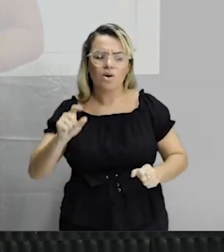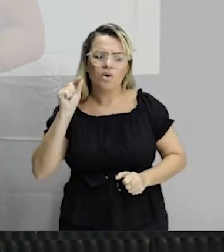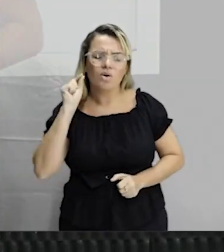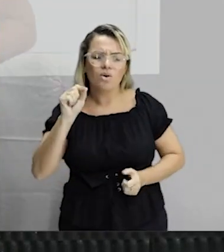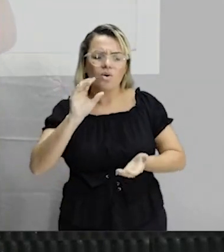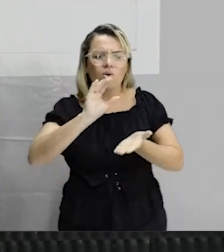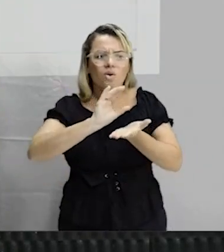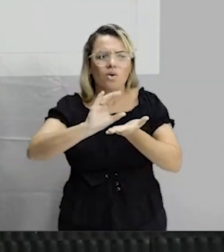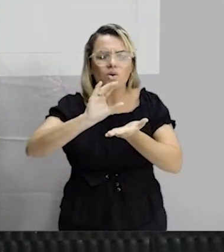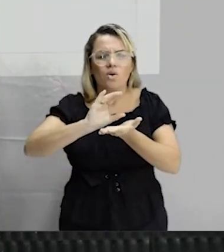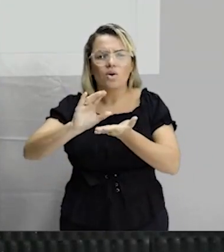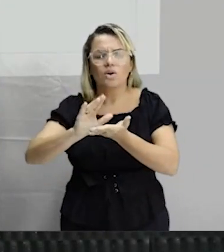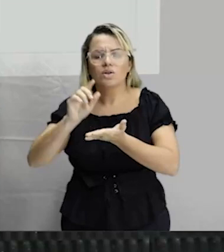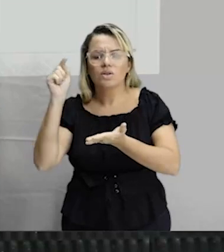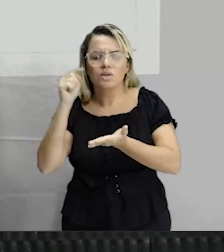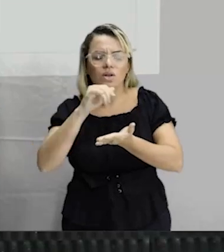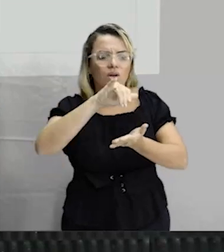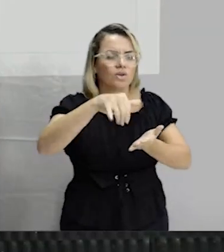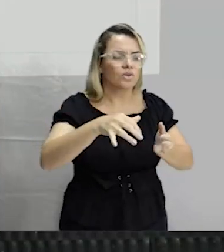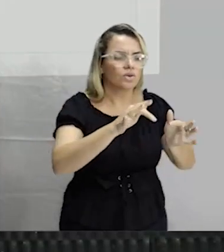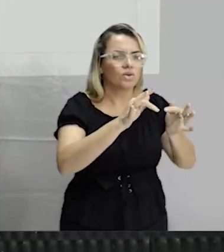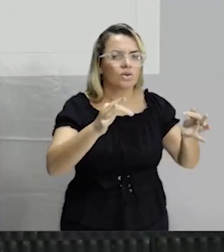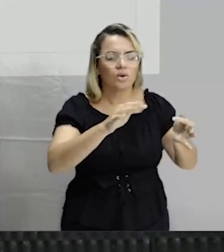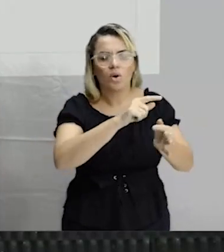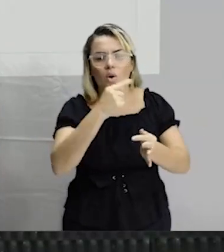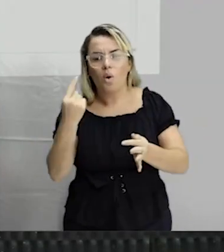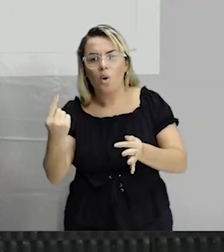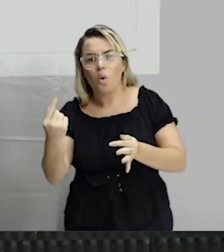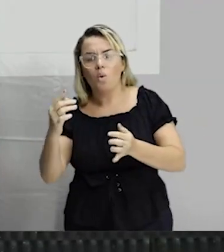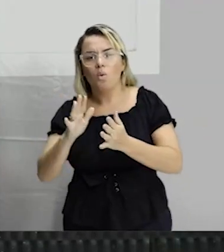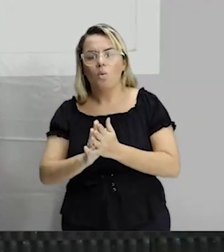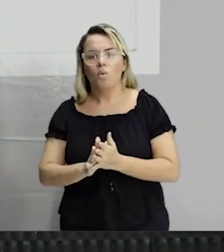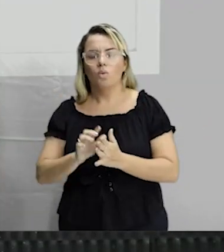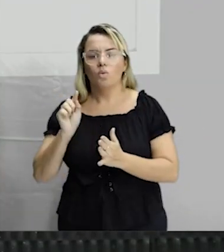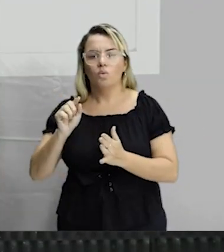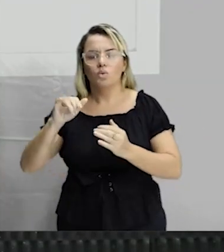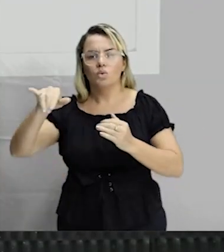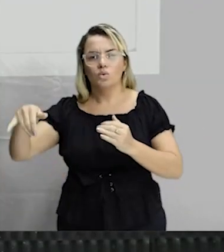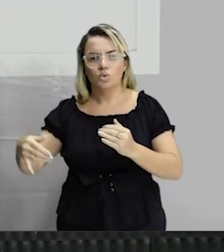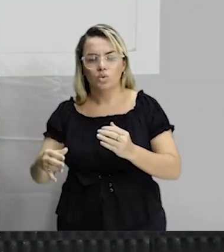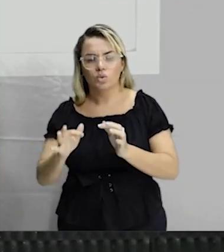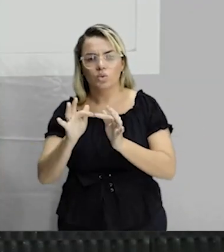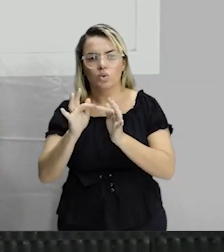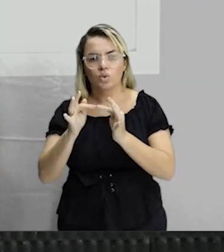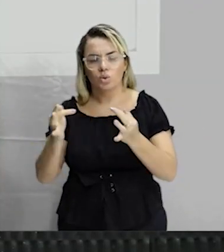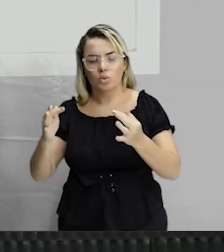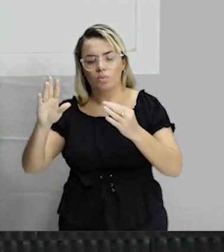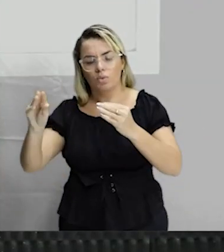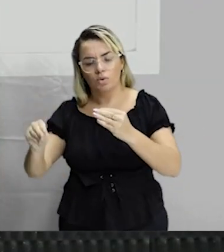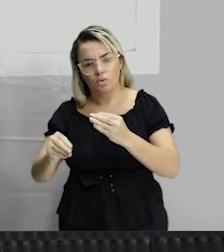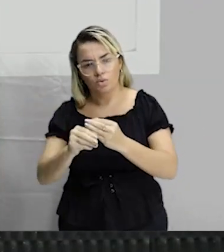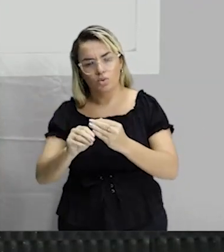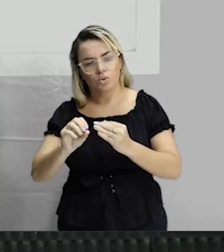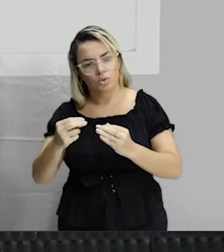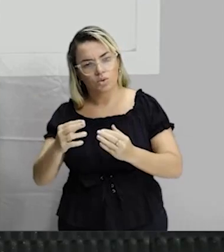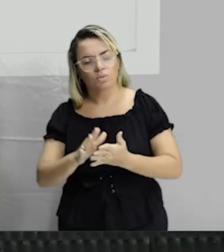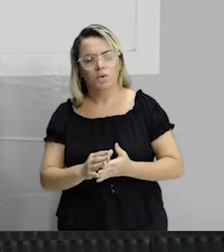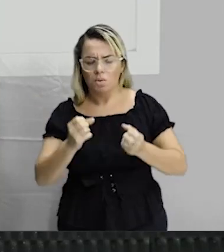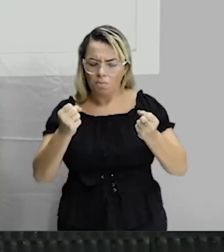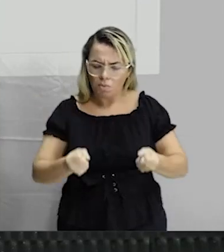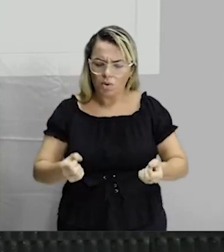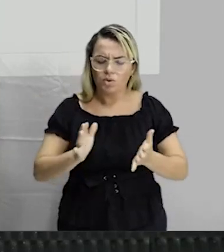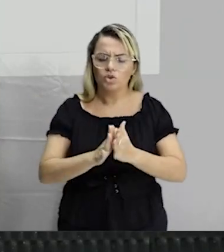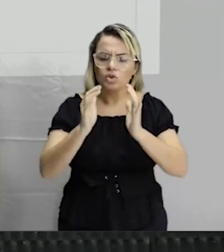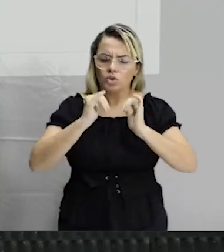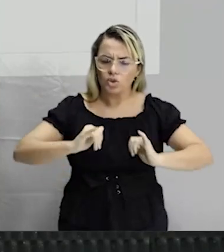Se é juro simples ou juro composto. O enunciado tem a obrigação de te dar essa informação. Certo? Então vamos lá. Ora, turma,